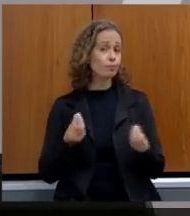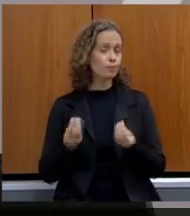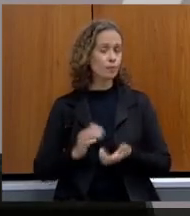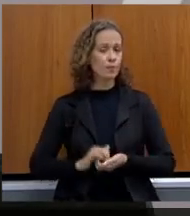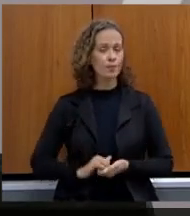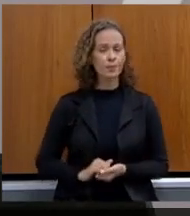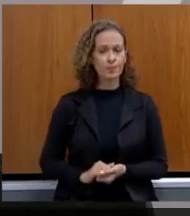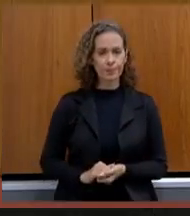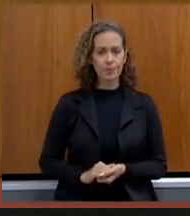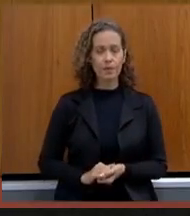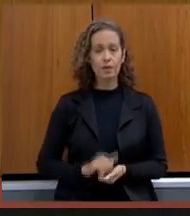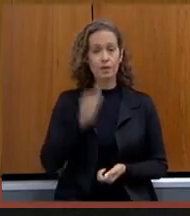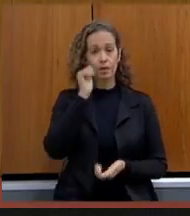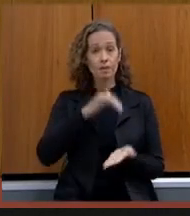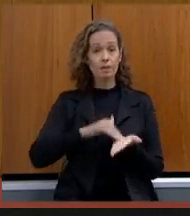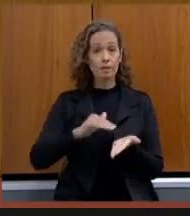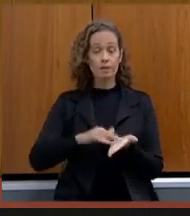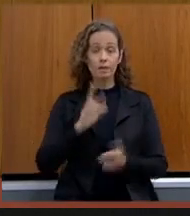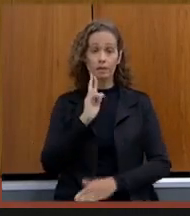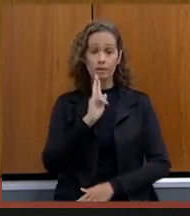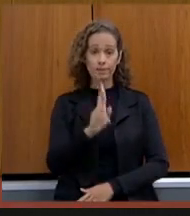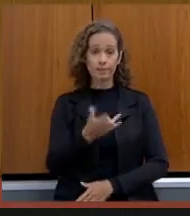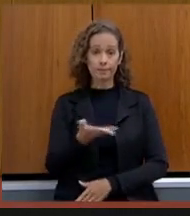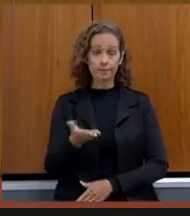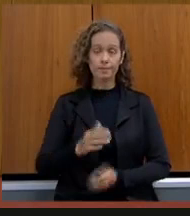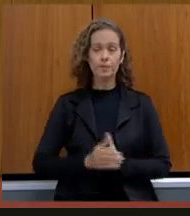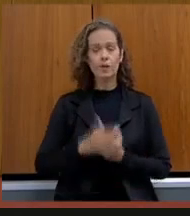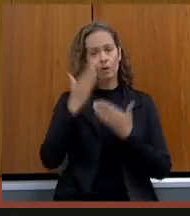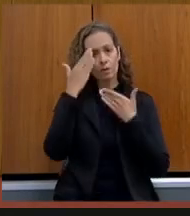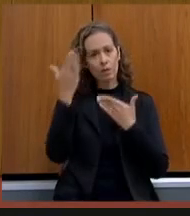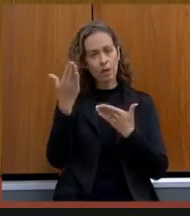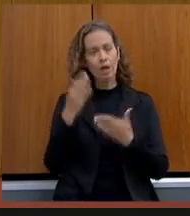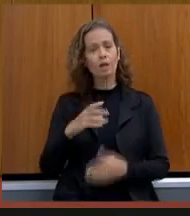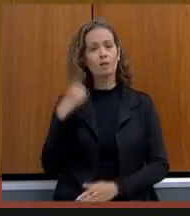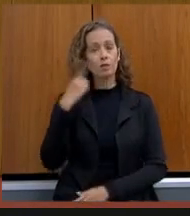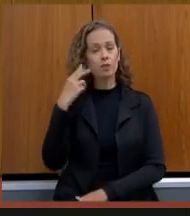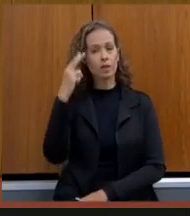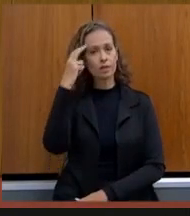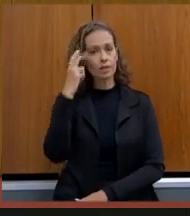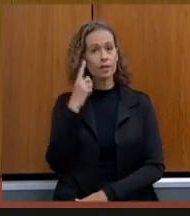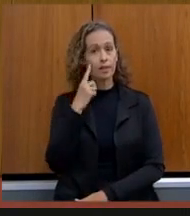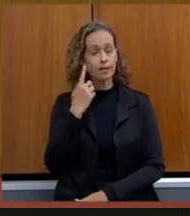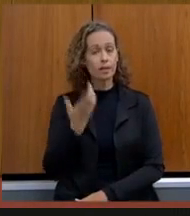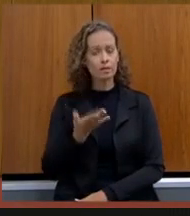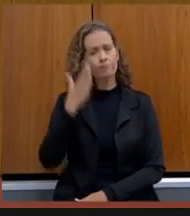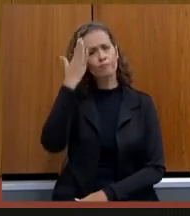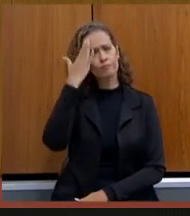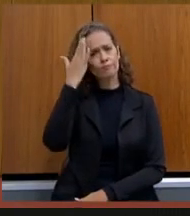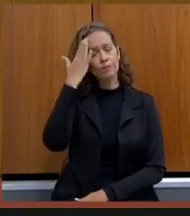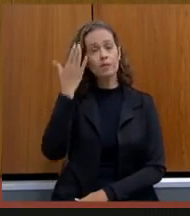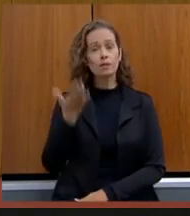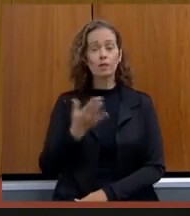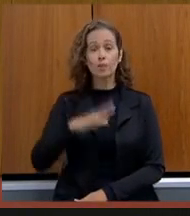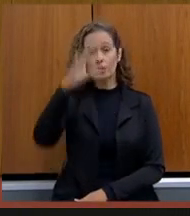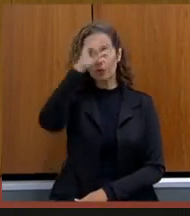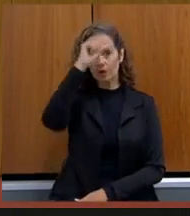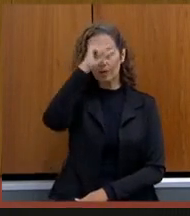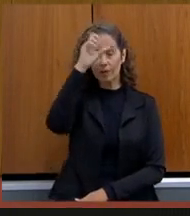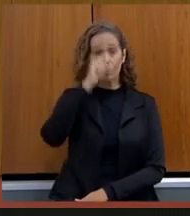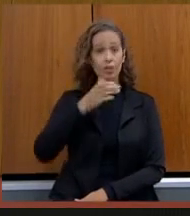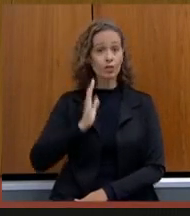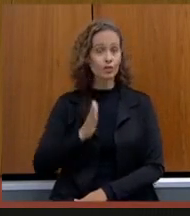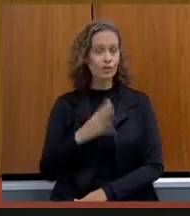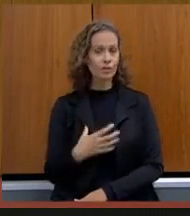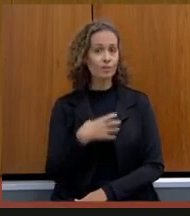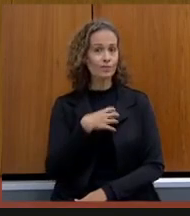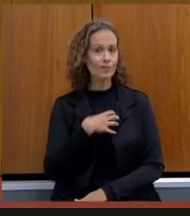e a palavra secretária obrigado a deputado Guilherme só sabe que eu tô aprendendo já já